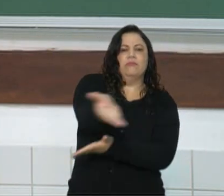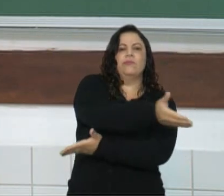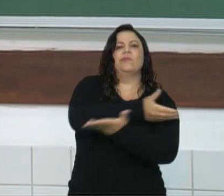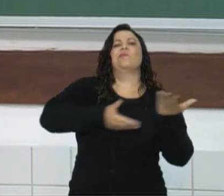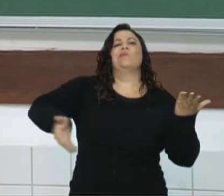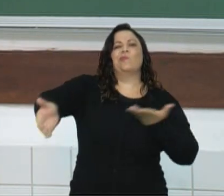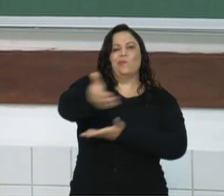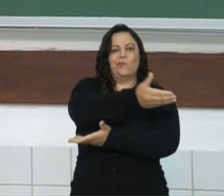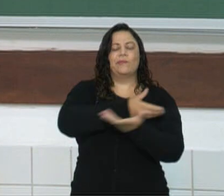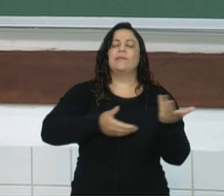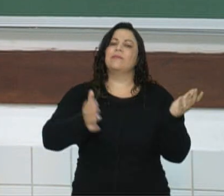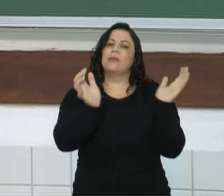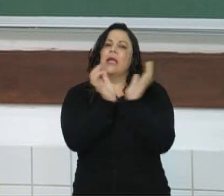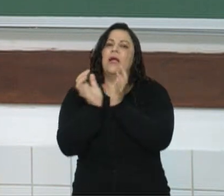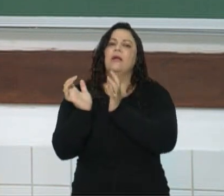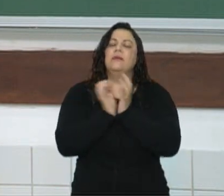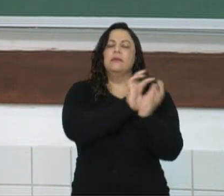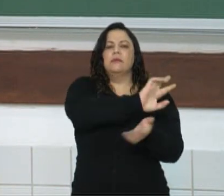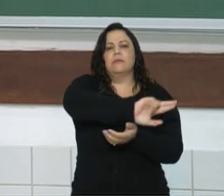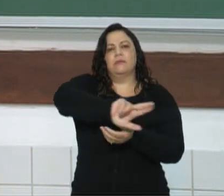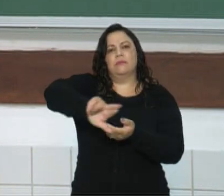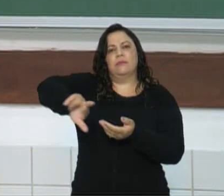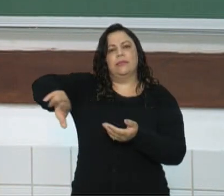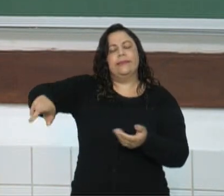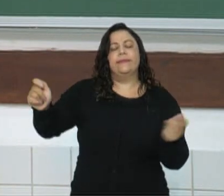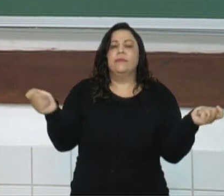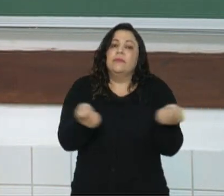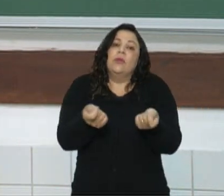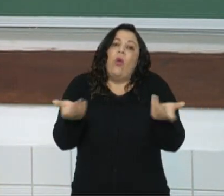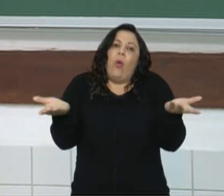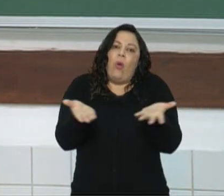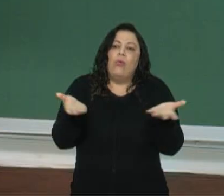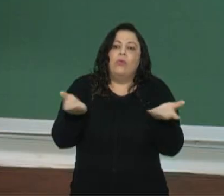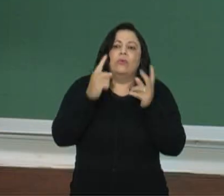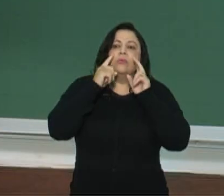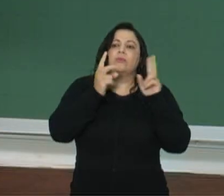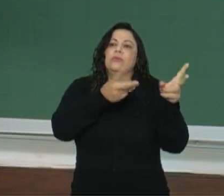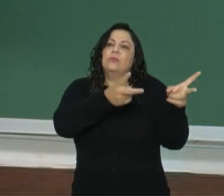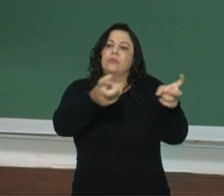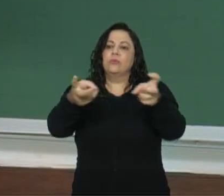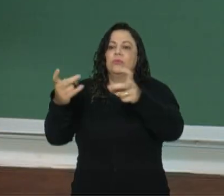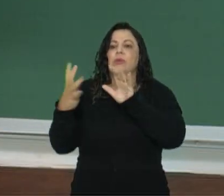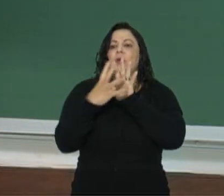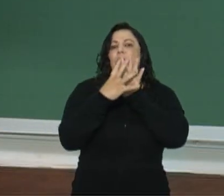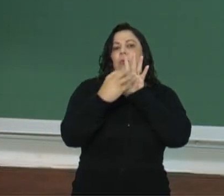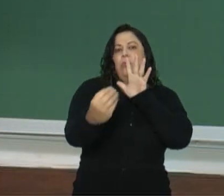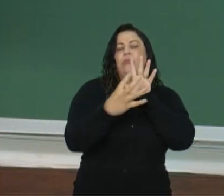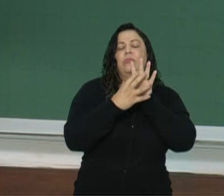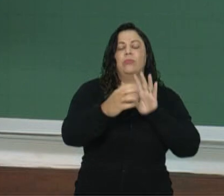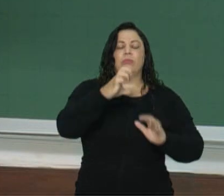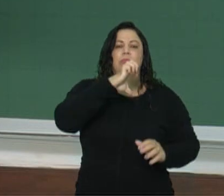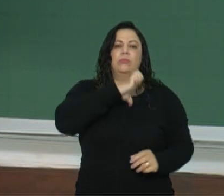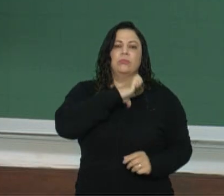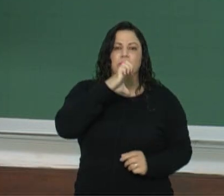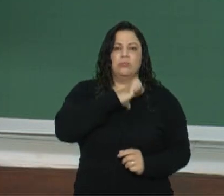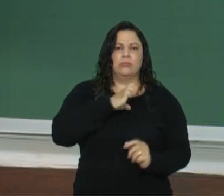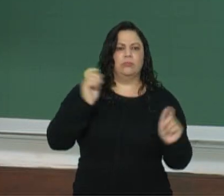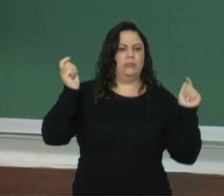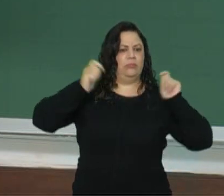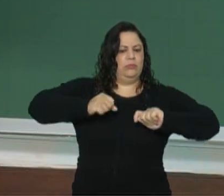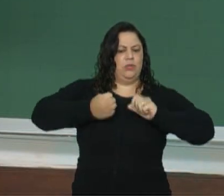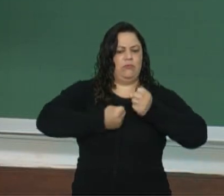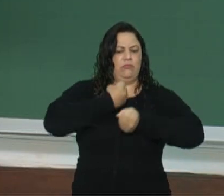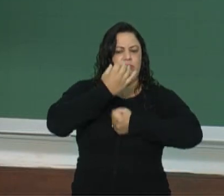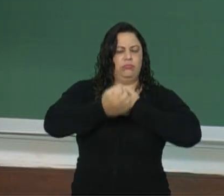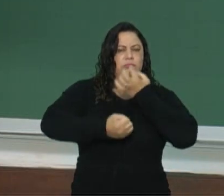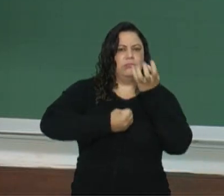grupo e vice-versa. Então, nós vamos verificar hoje que esse modelo ético, ele tem uma expressão